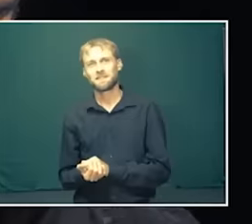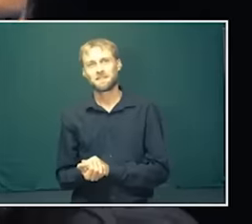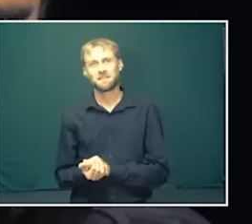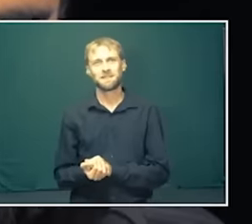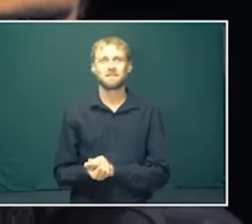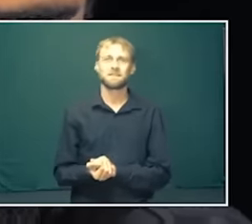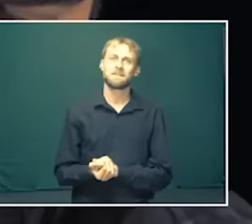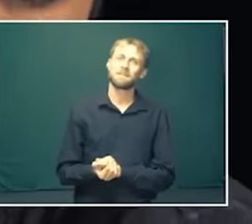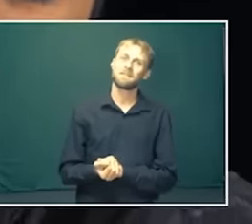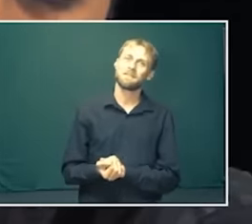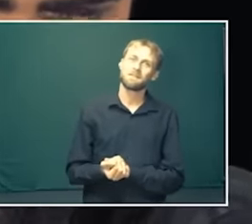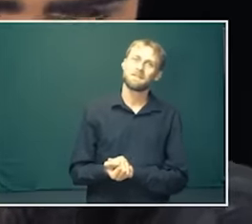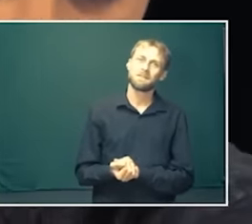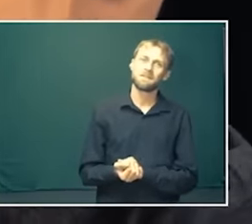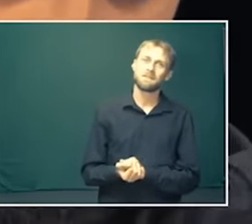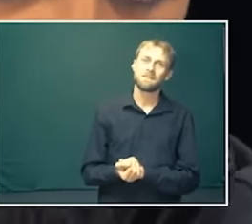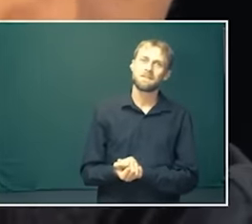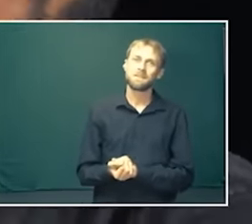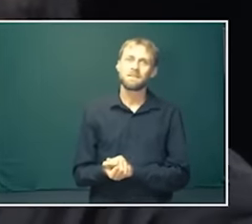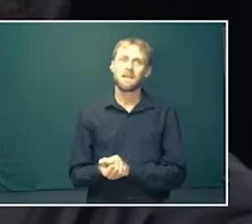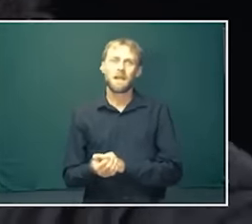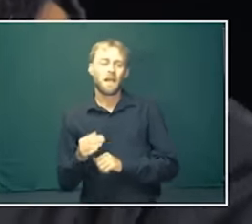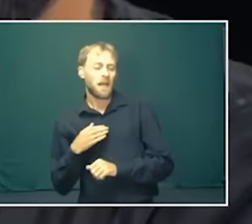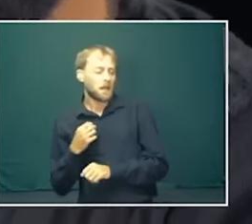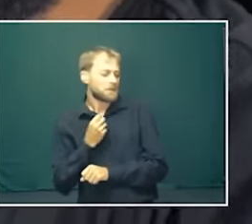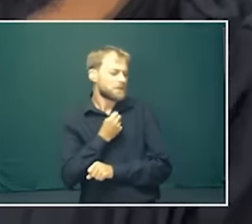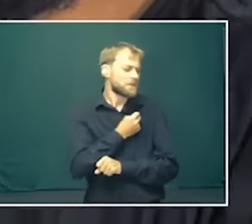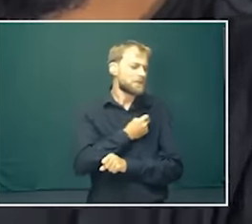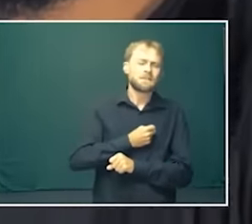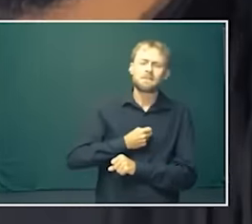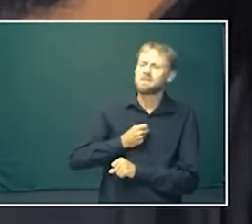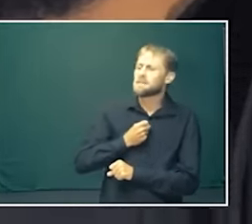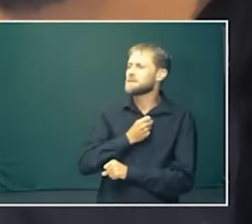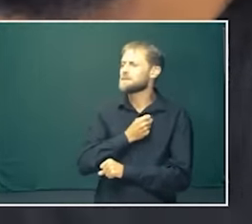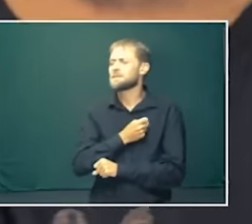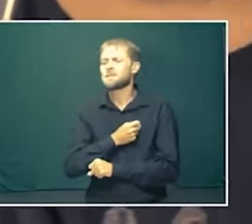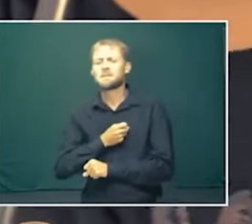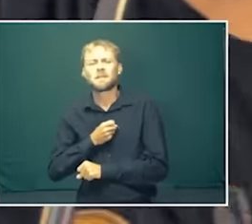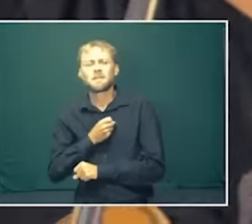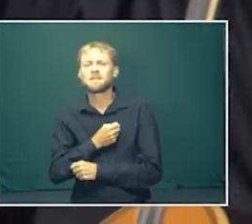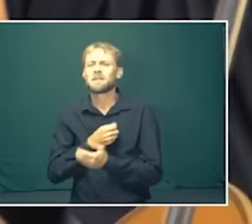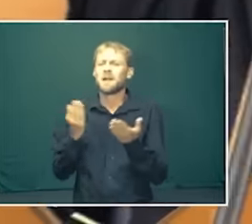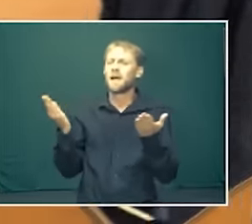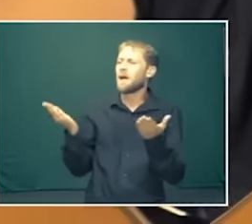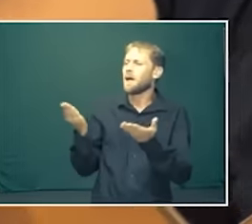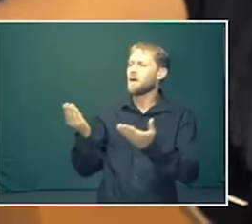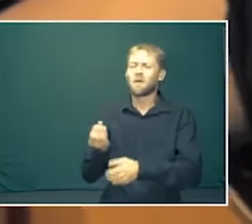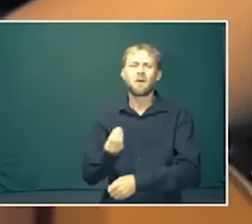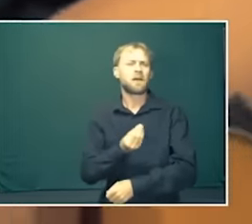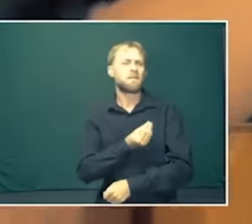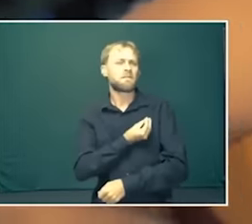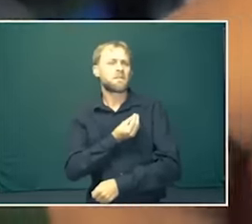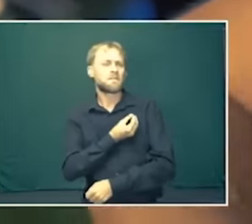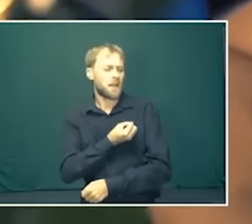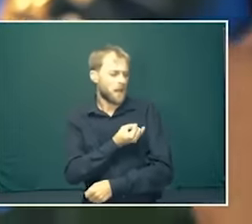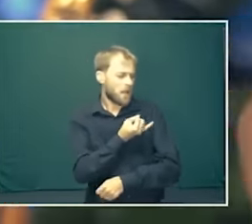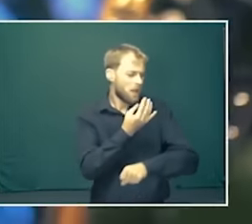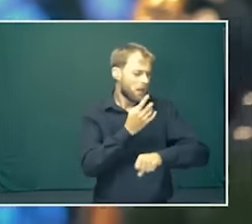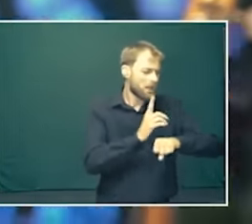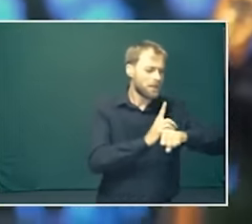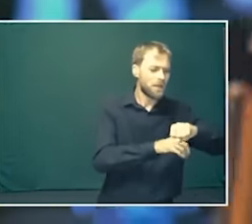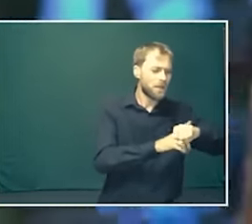Complicando. Doente de saudade, me dei alta pra viver. Tô contando as